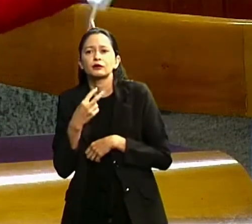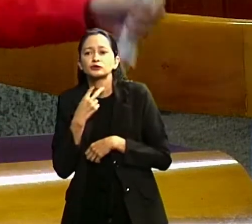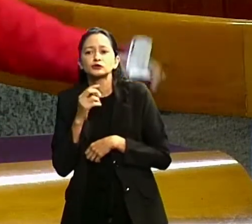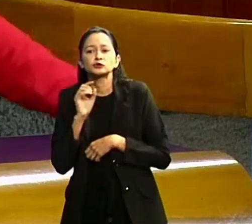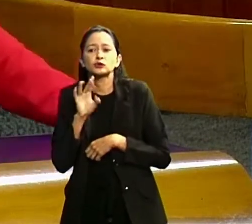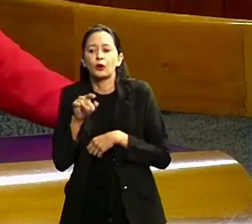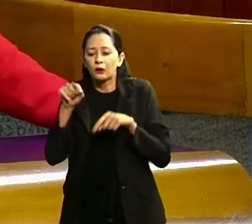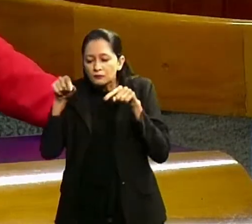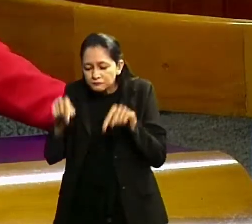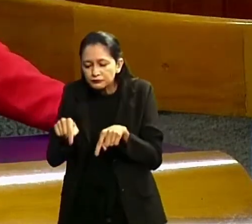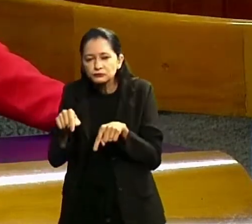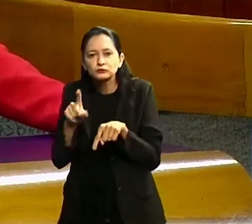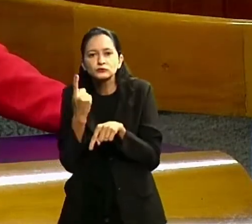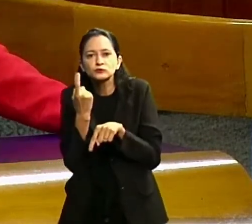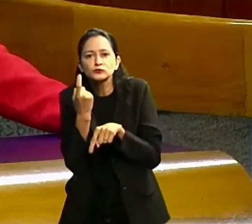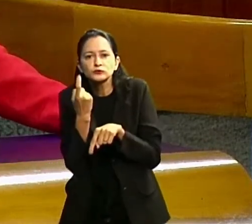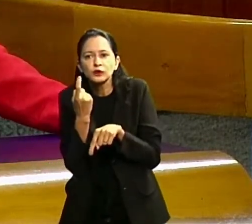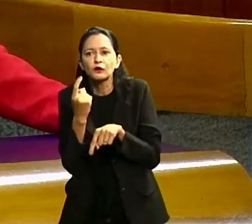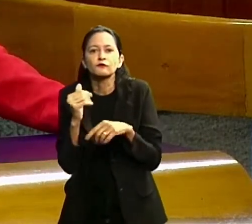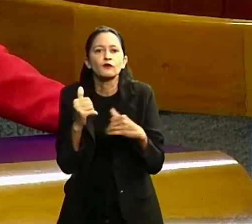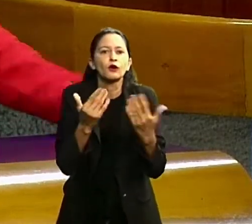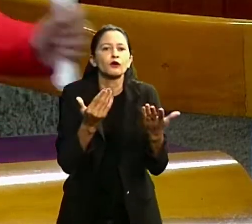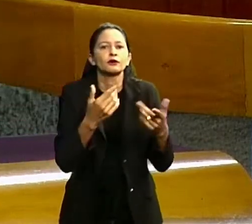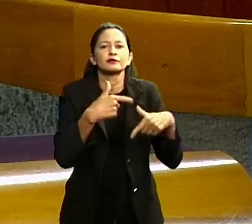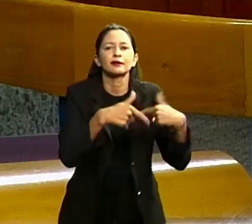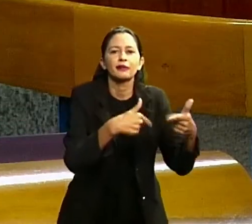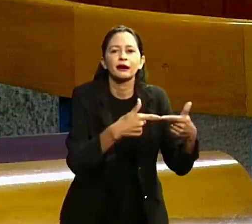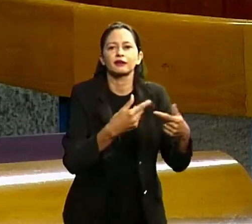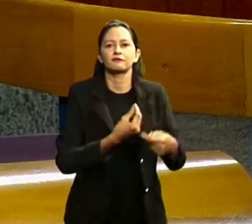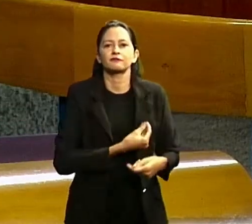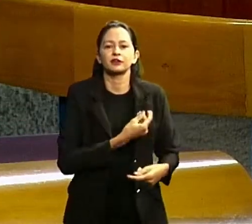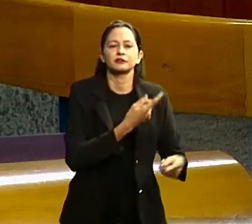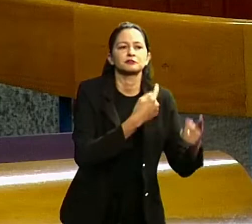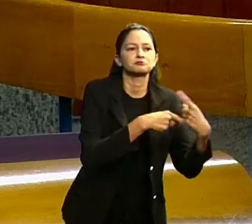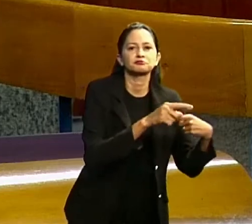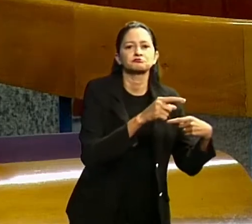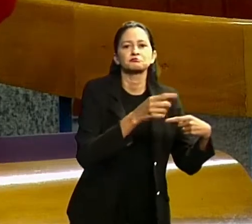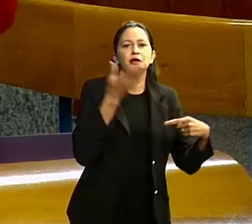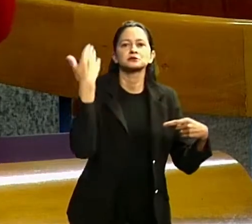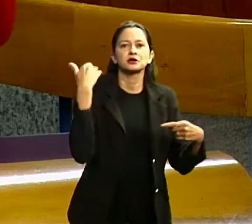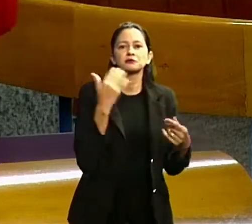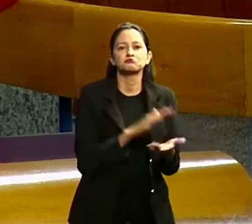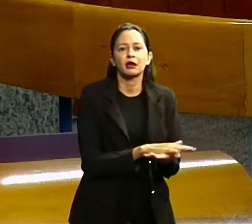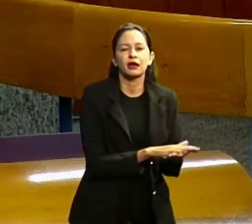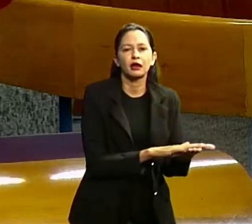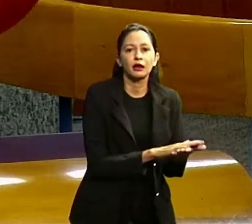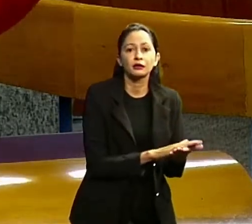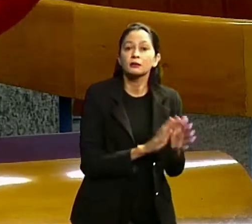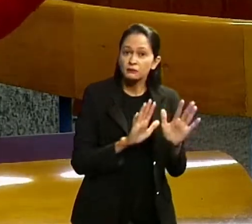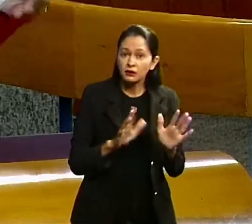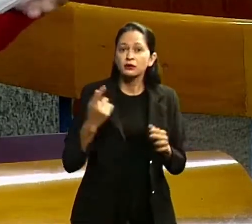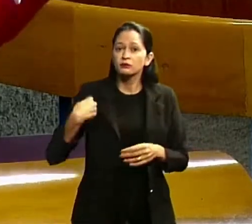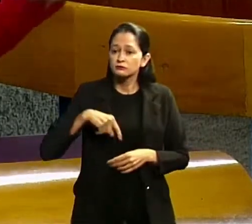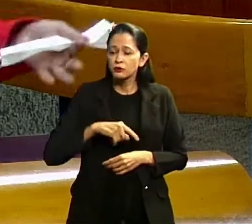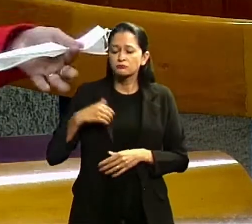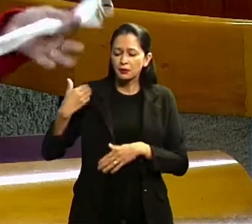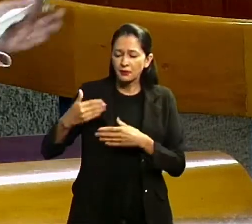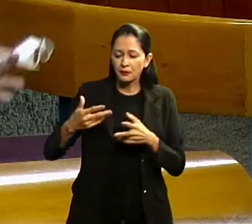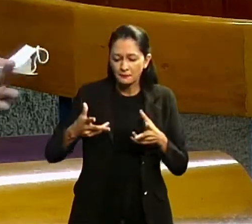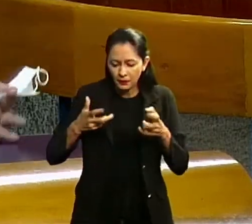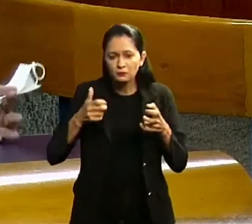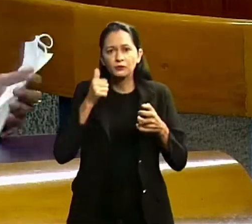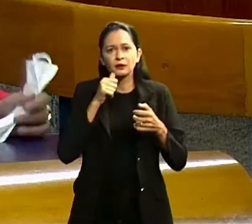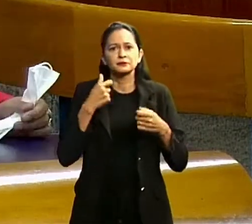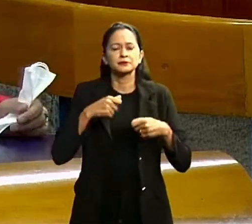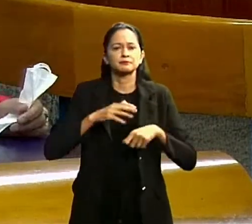além. E hoje, nós temos que perceber que nós mulheres, nós temos que ir além.